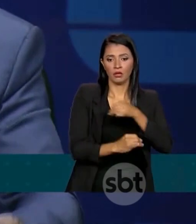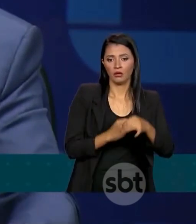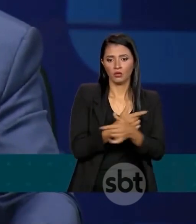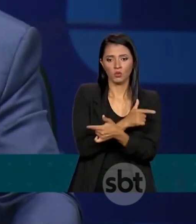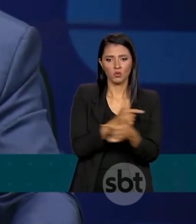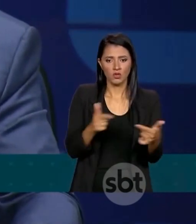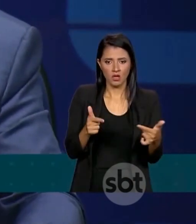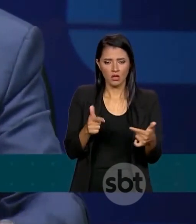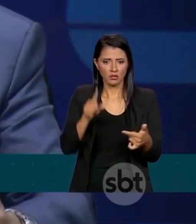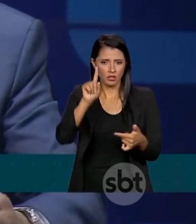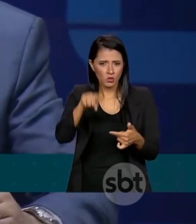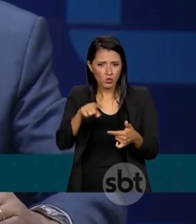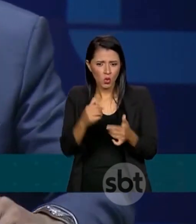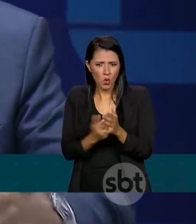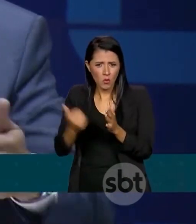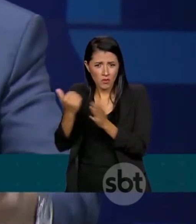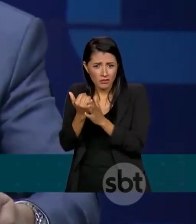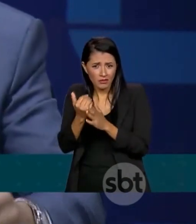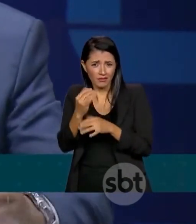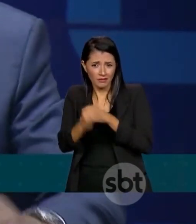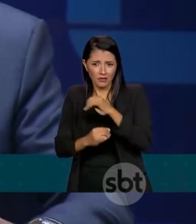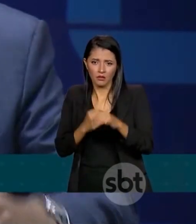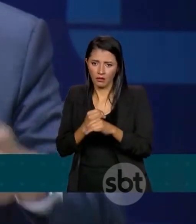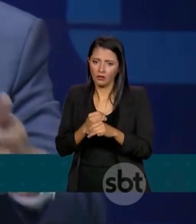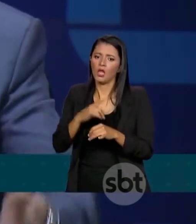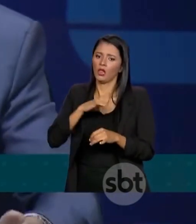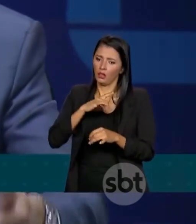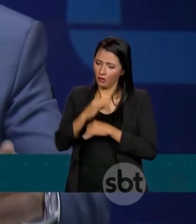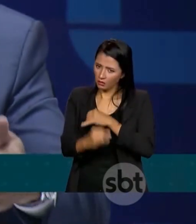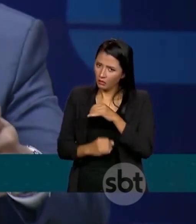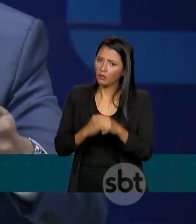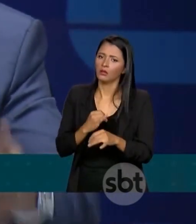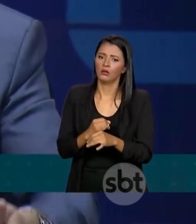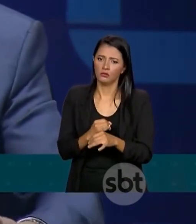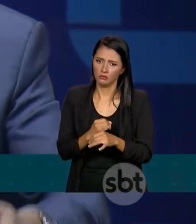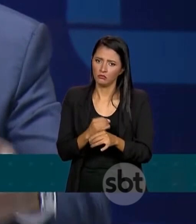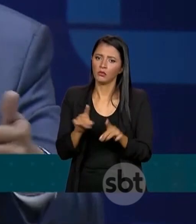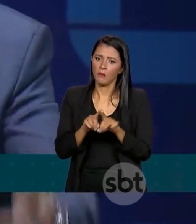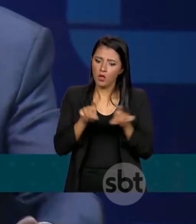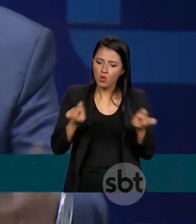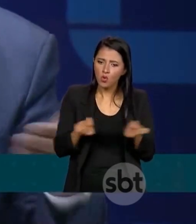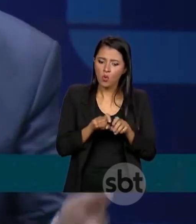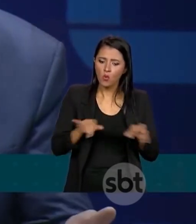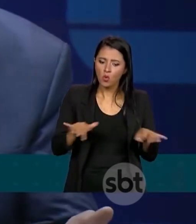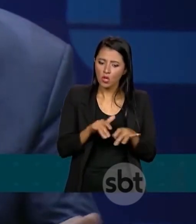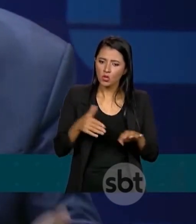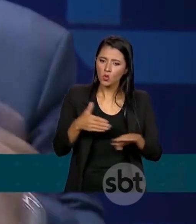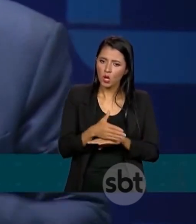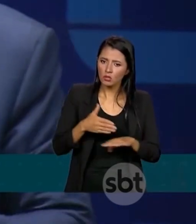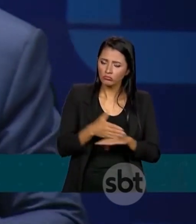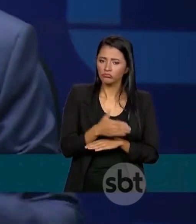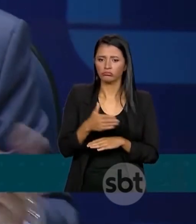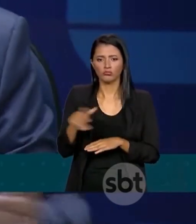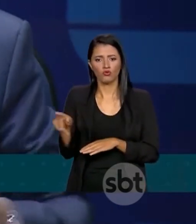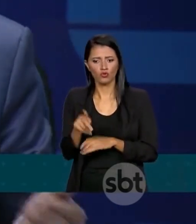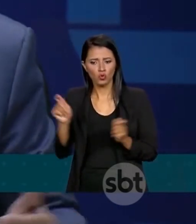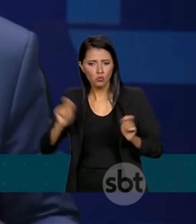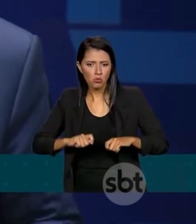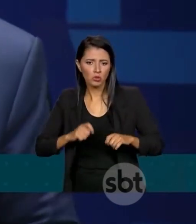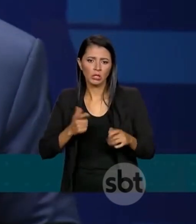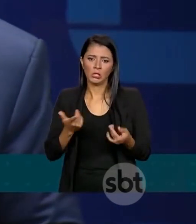levar a internet levar a internet de qualidade e levar o equipamento o computador acesso ao professor e ao aluno